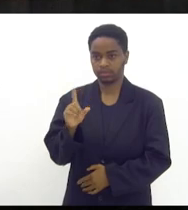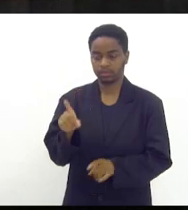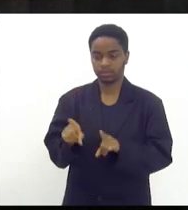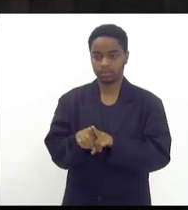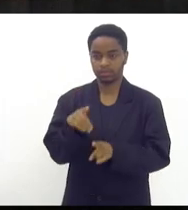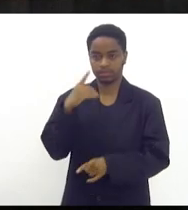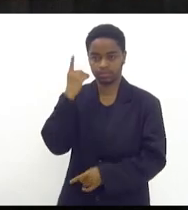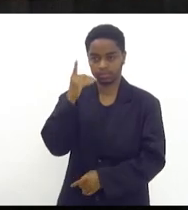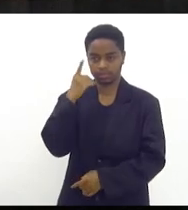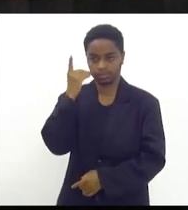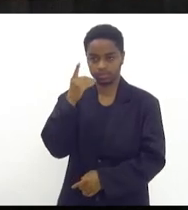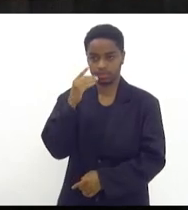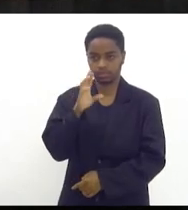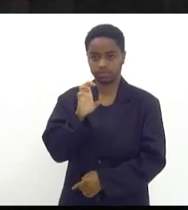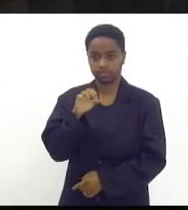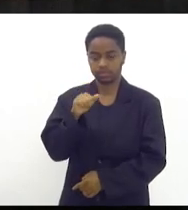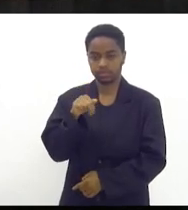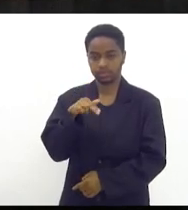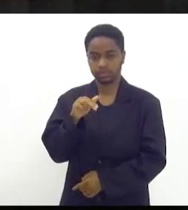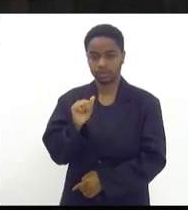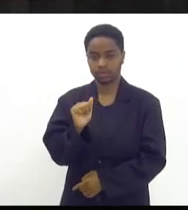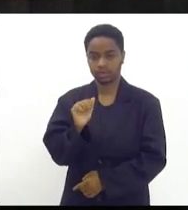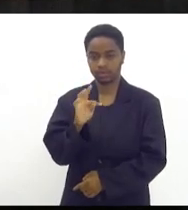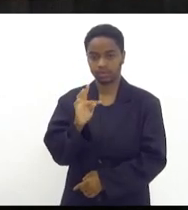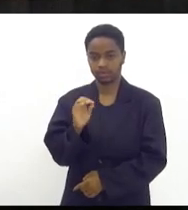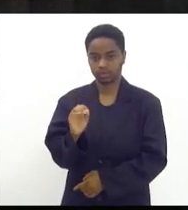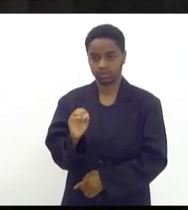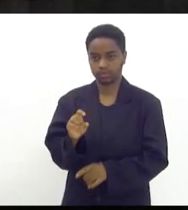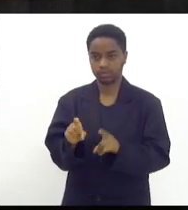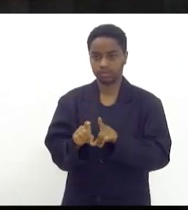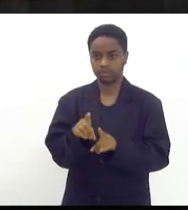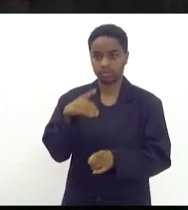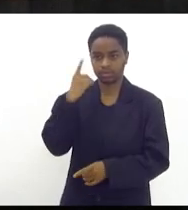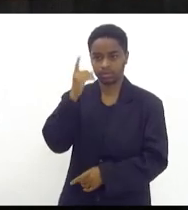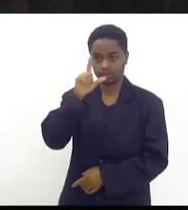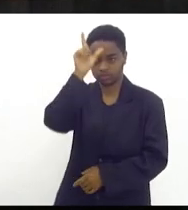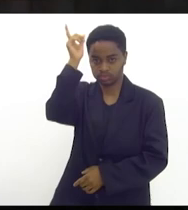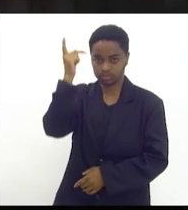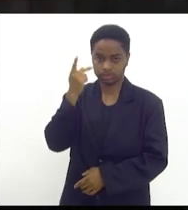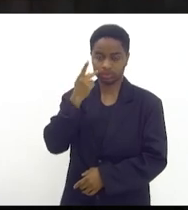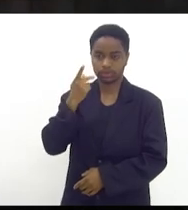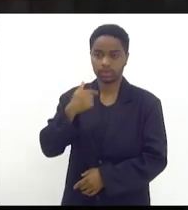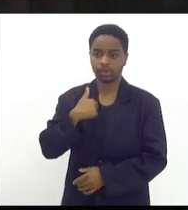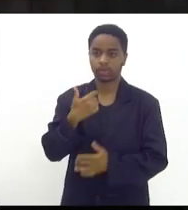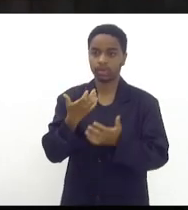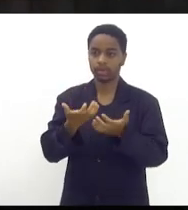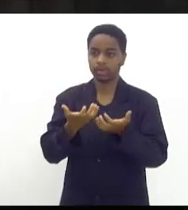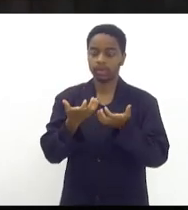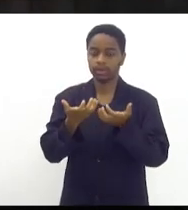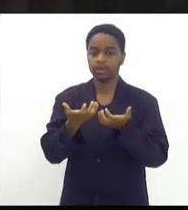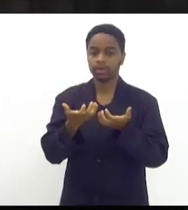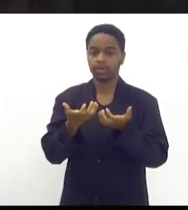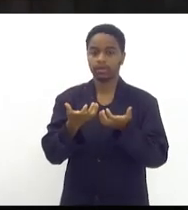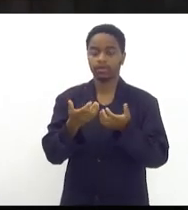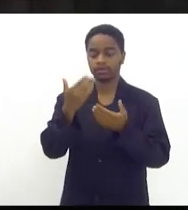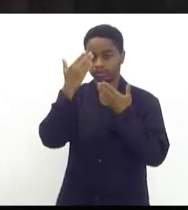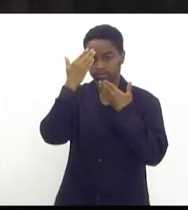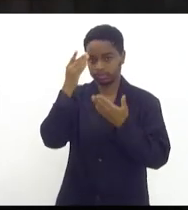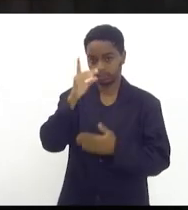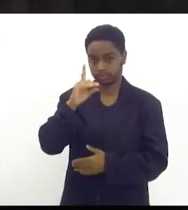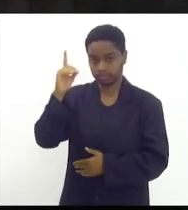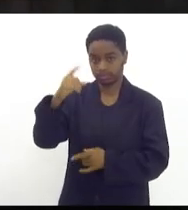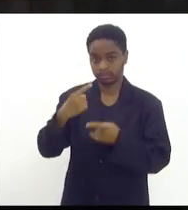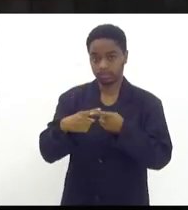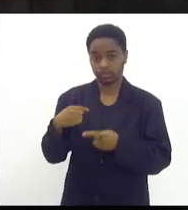deputado Renato Machado, deputado doutor Luiz Paulo, eu quero, antes de mais nada, mais uma vez agradecer a Deus por